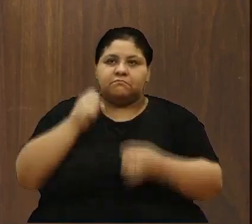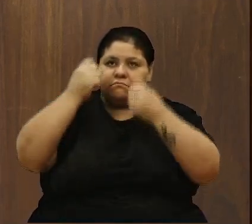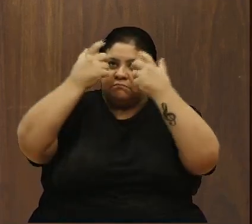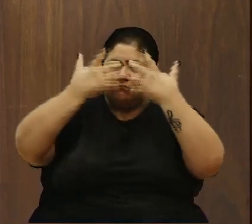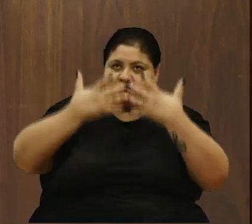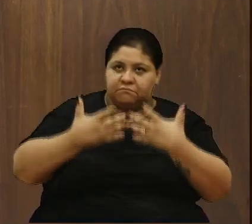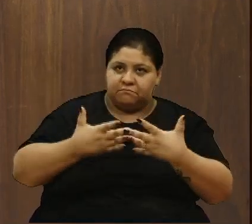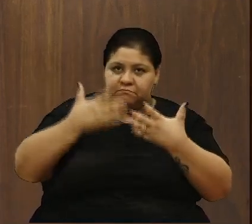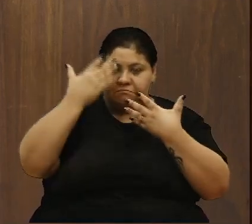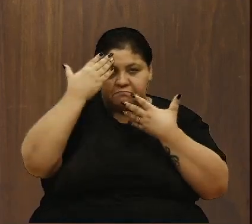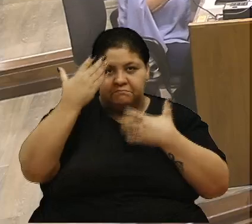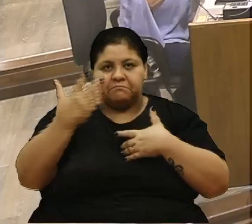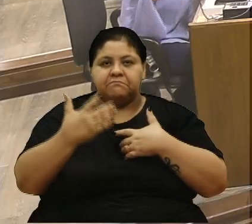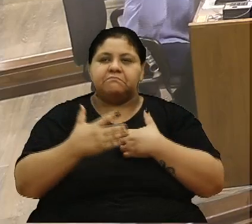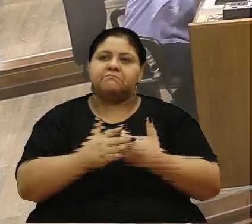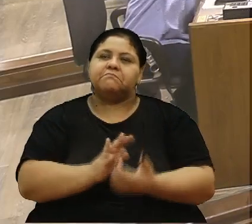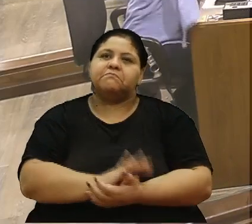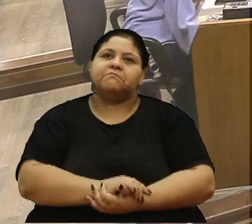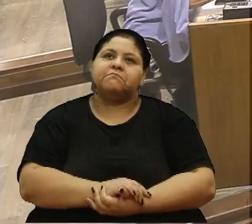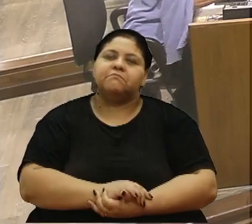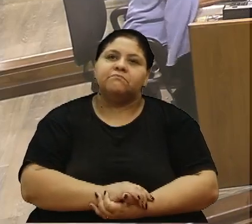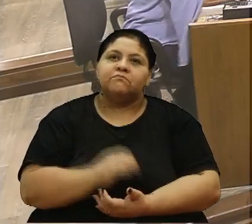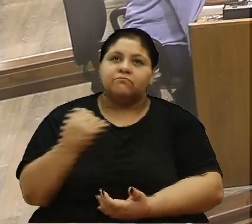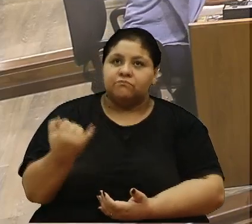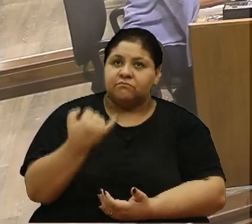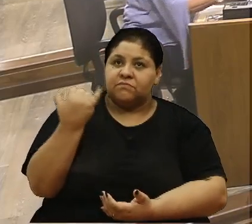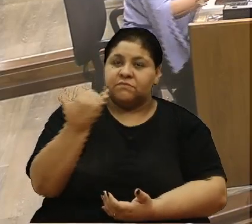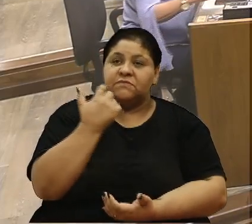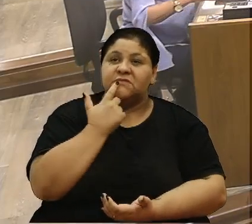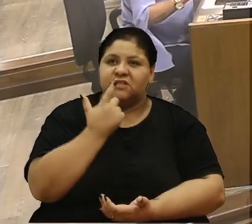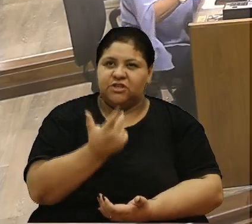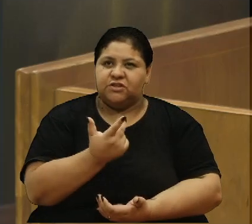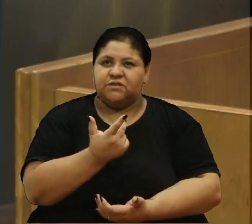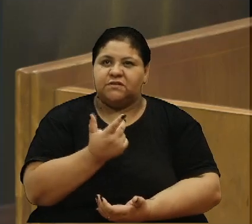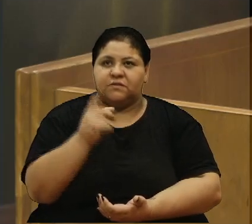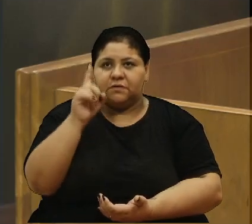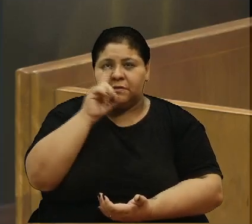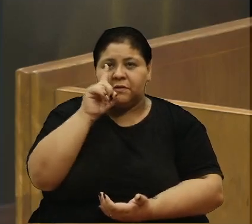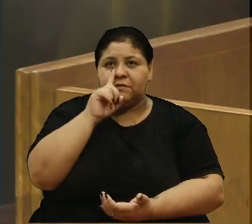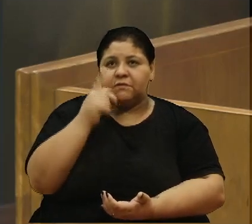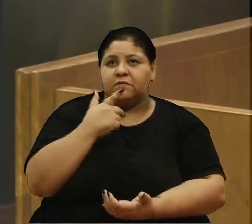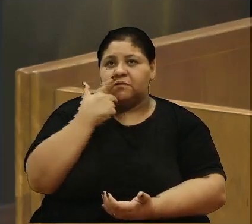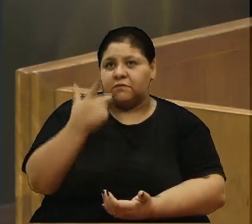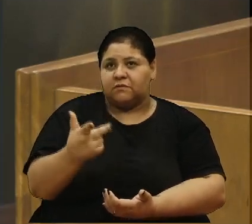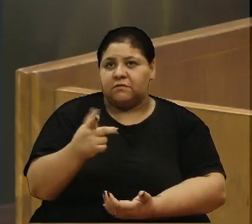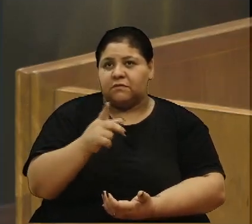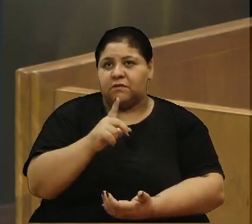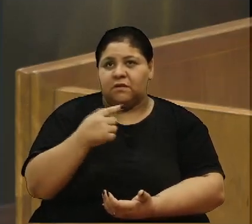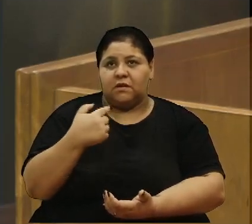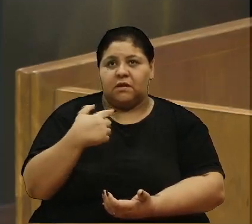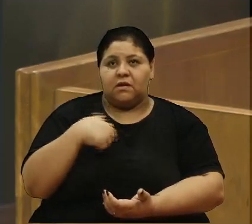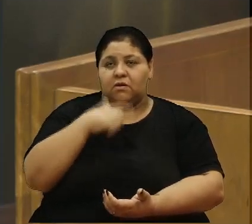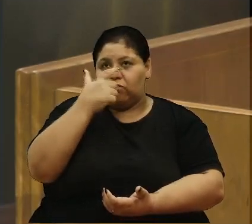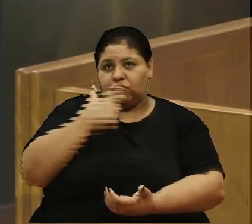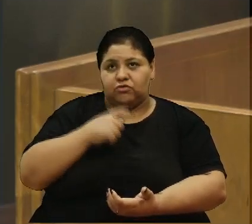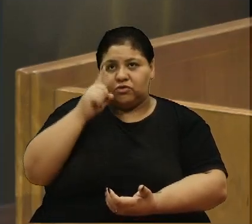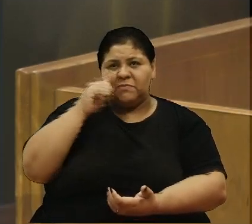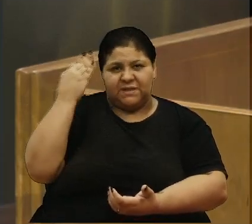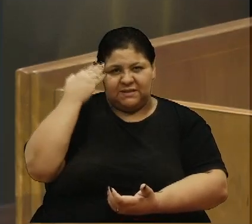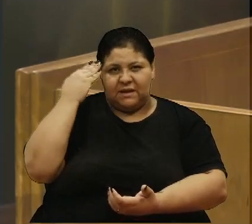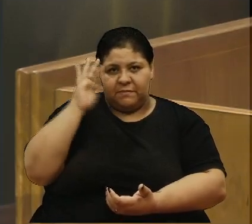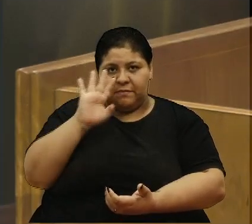grande expediente. Obrigada. Obrigada, vereadora. E é importante a gente falar, né? As mães dizem muito da questão, não sou mãe, né? As pessoas sabem aqui